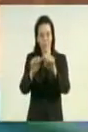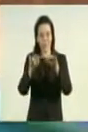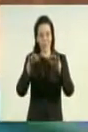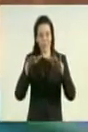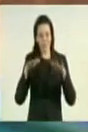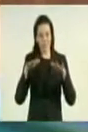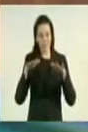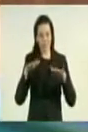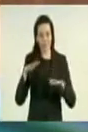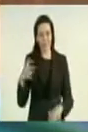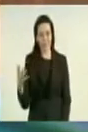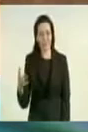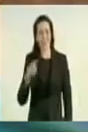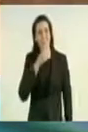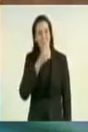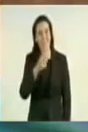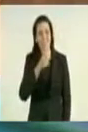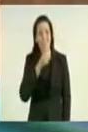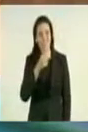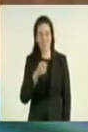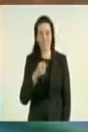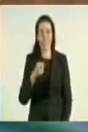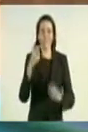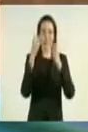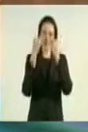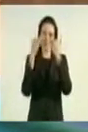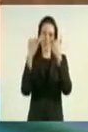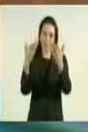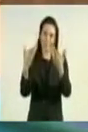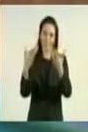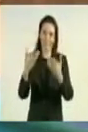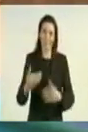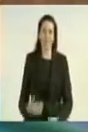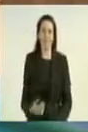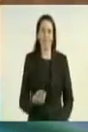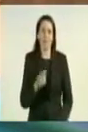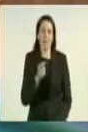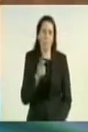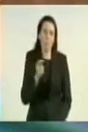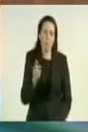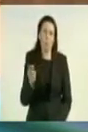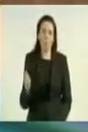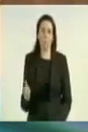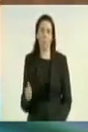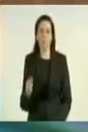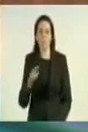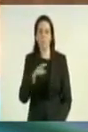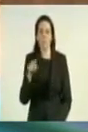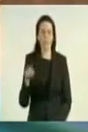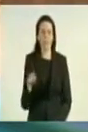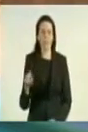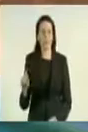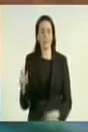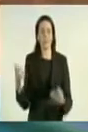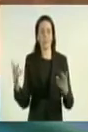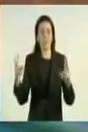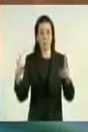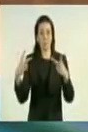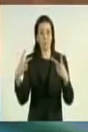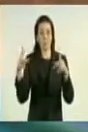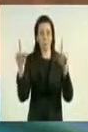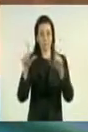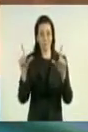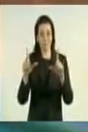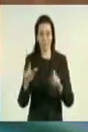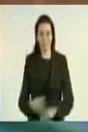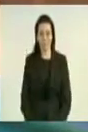imprensa remanescente, galeria, povo que assiste à transmissão desta sessão,